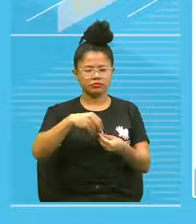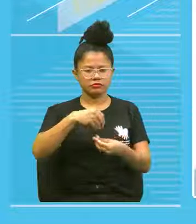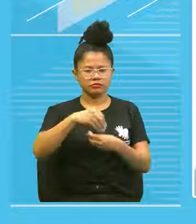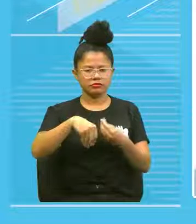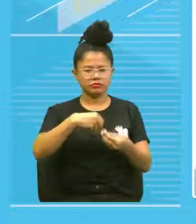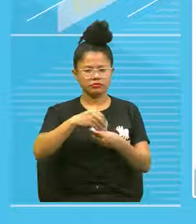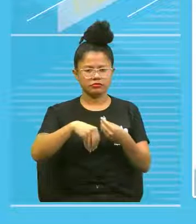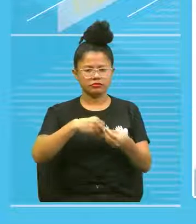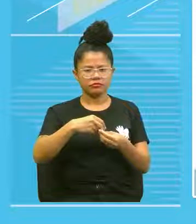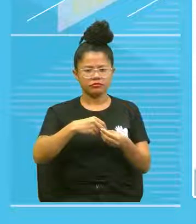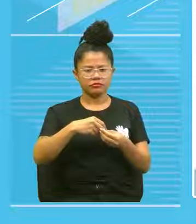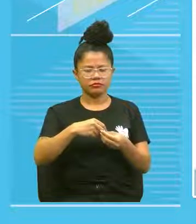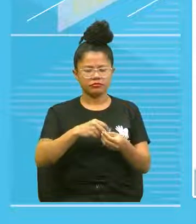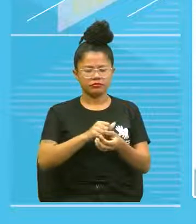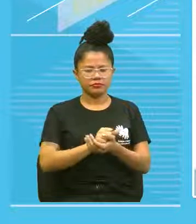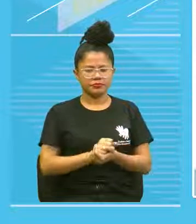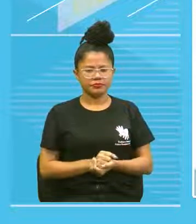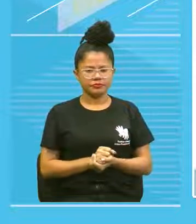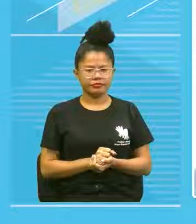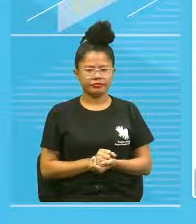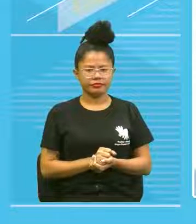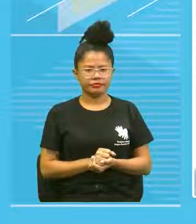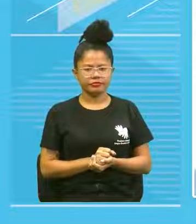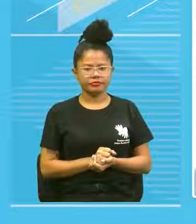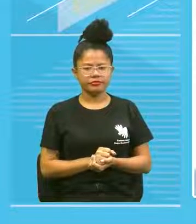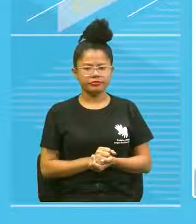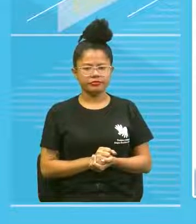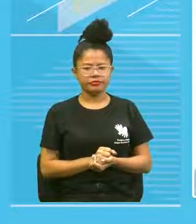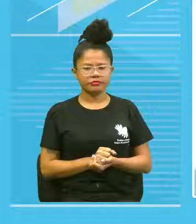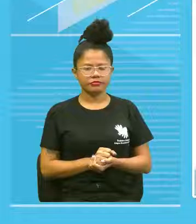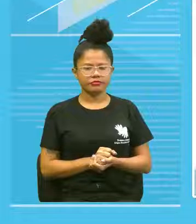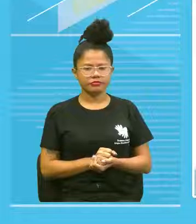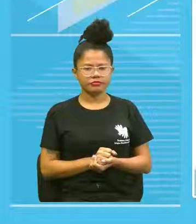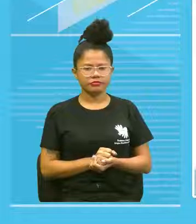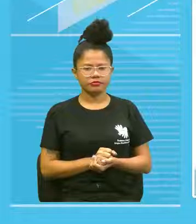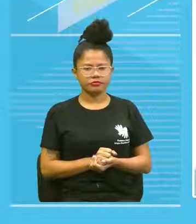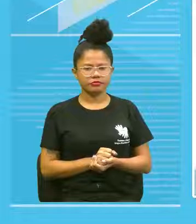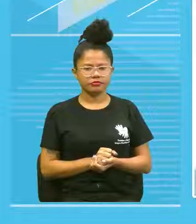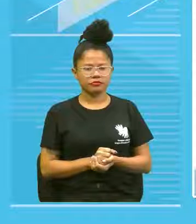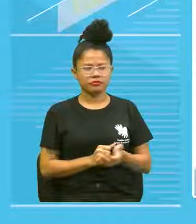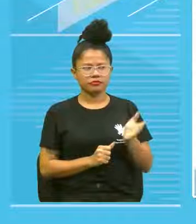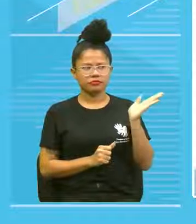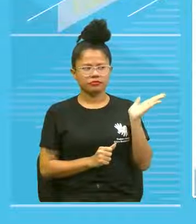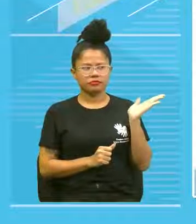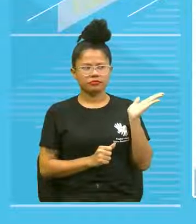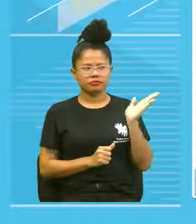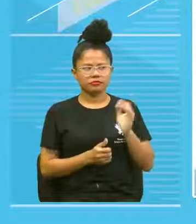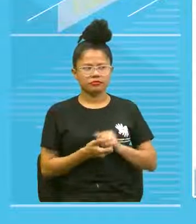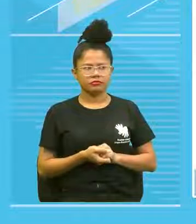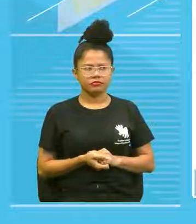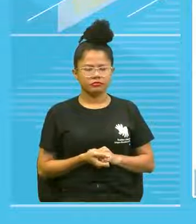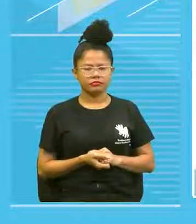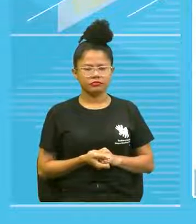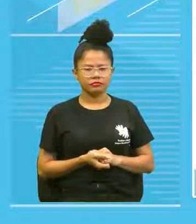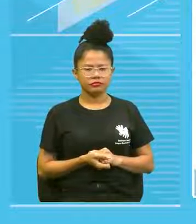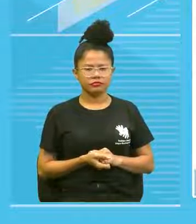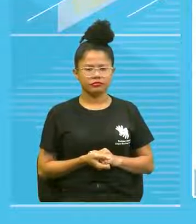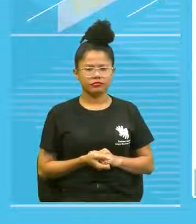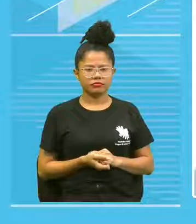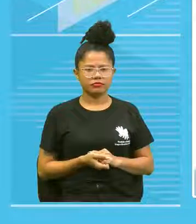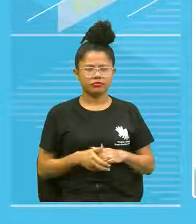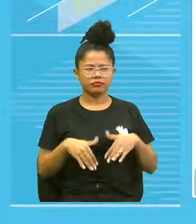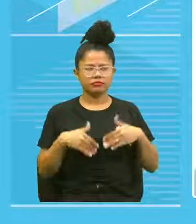e o biodiesel Tom aa é o maior produtor do mundo Esse